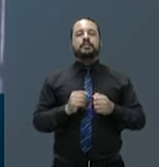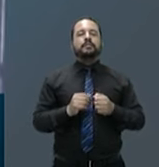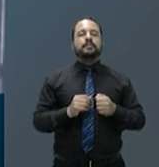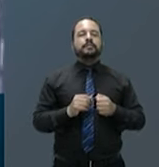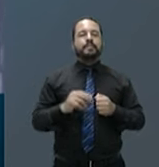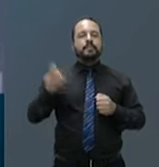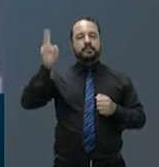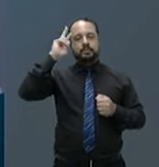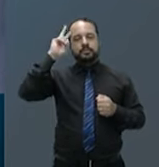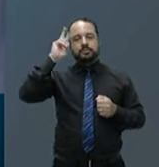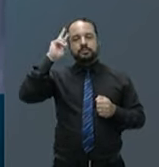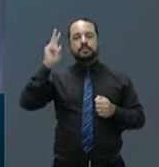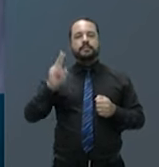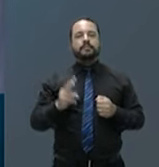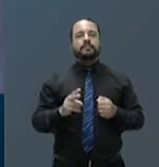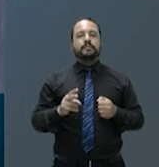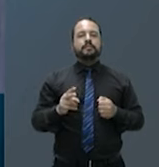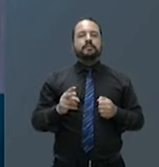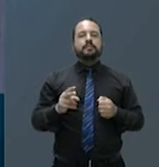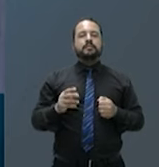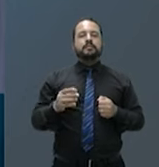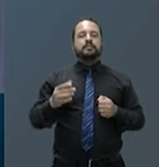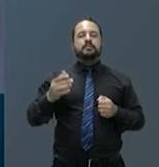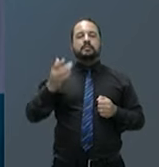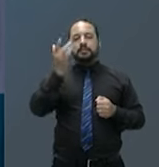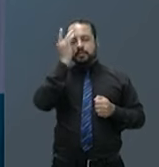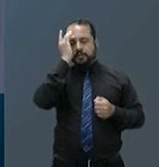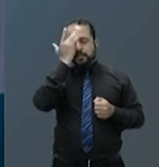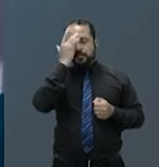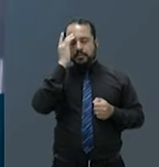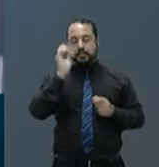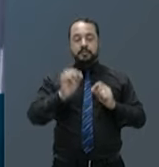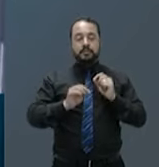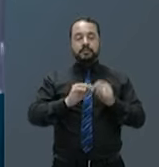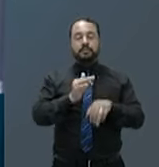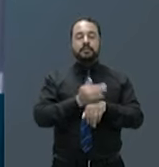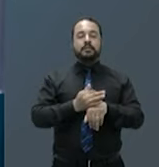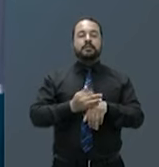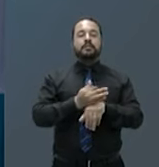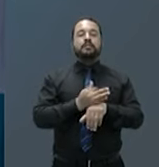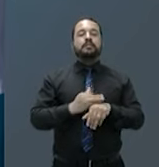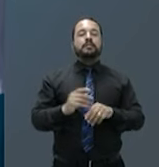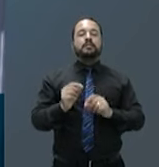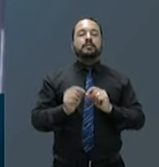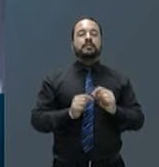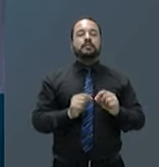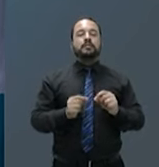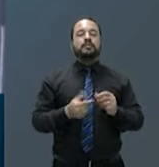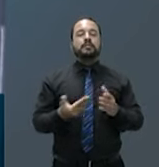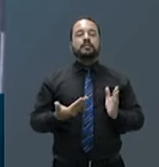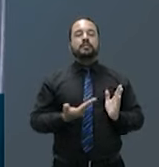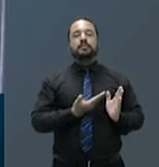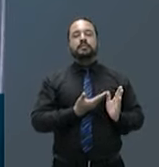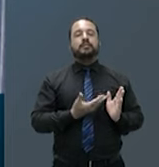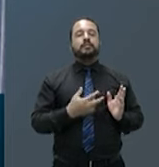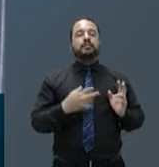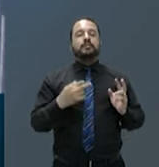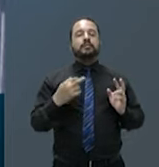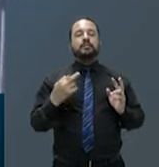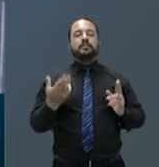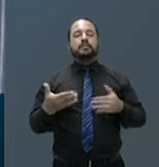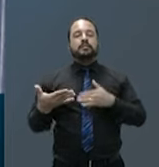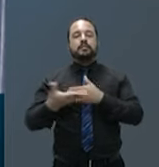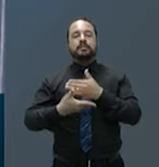de Carnaval, poderia, eventualmente, ser estendida pelos mesmos fundamentos